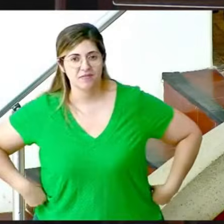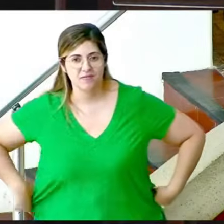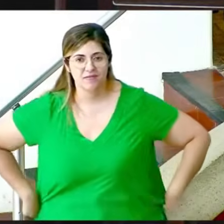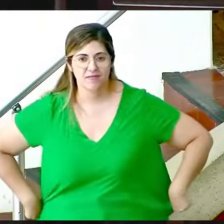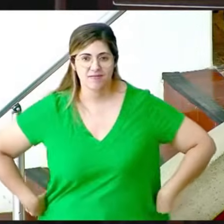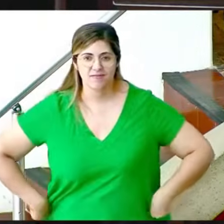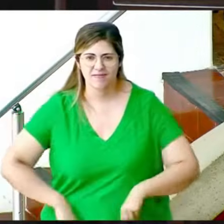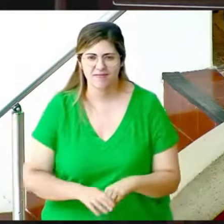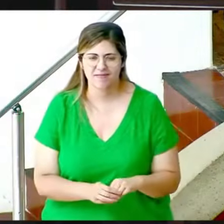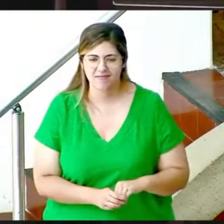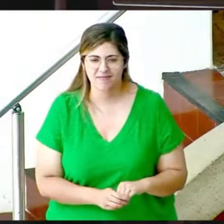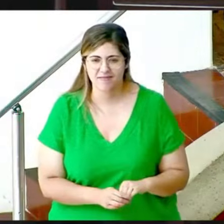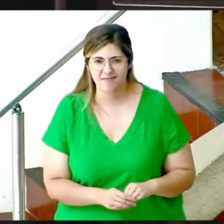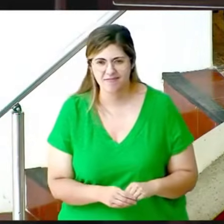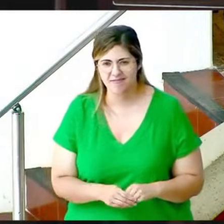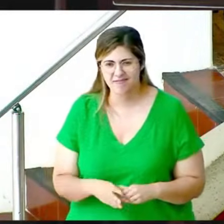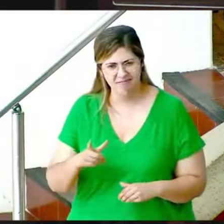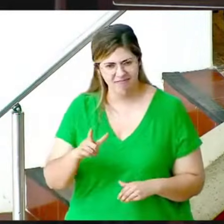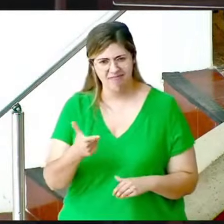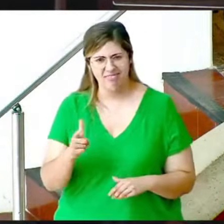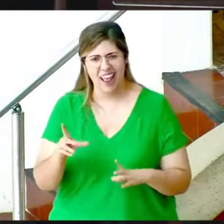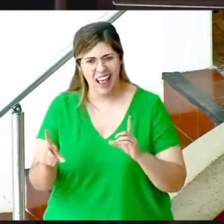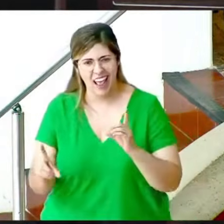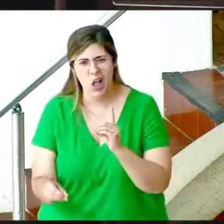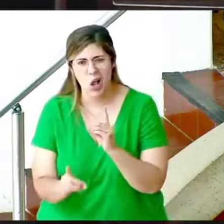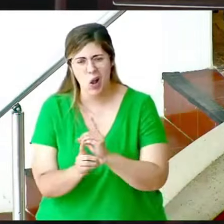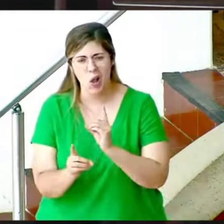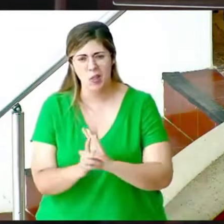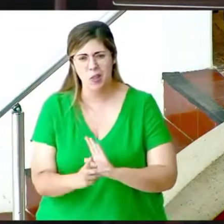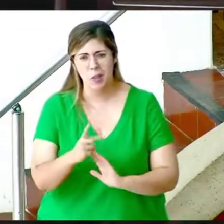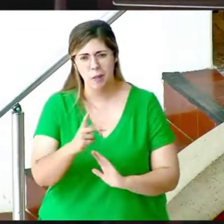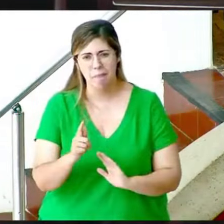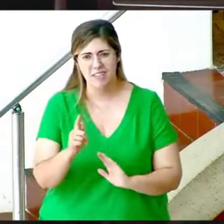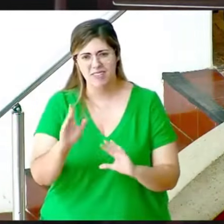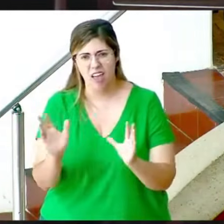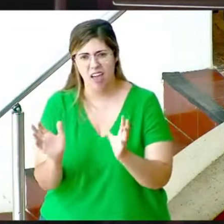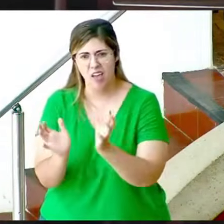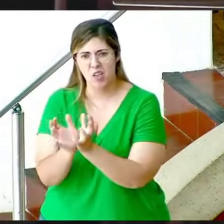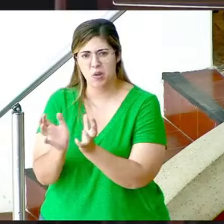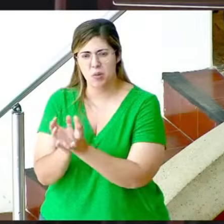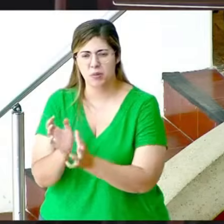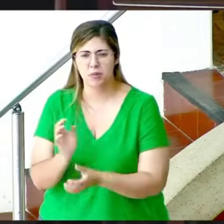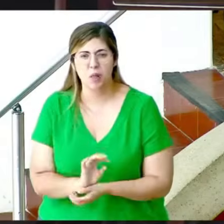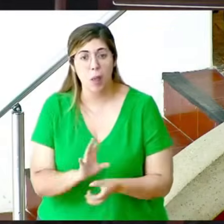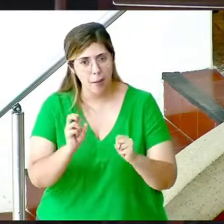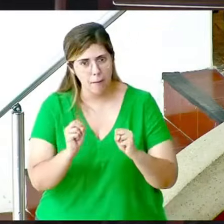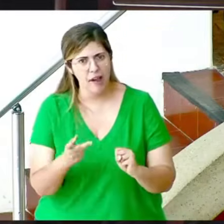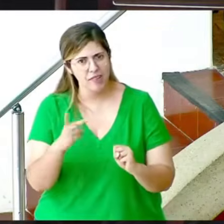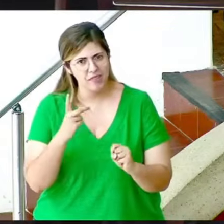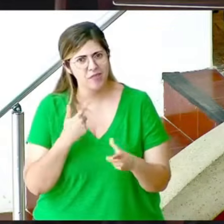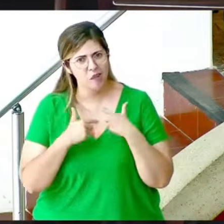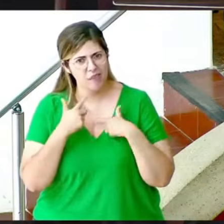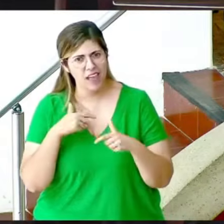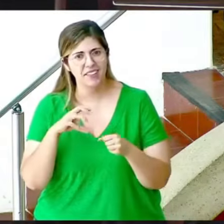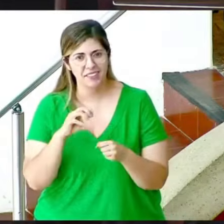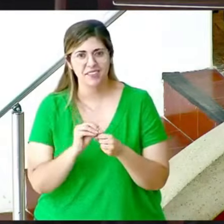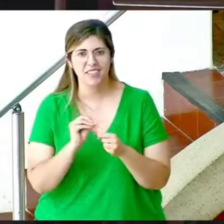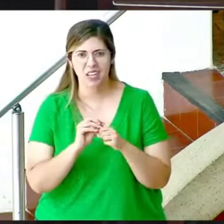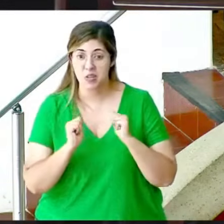Você vai ficar sem isso? Você fica se você não participa dos nossos PGs. Mas você pode ter se você se envolver, porque